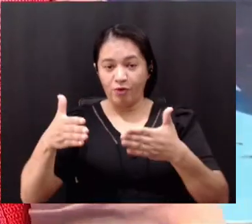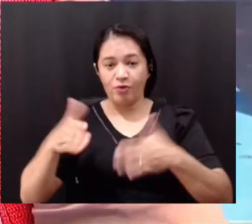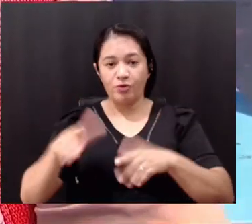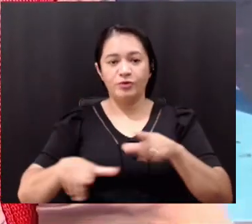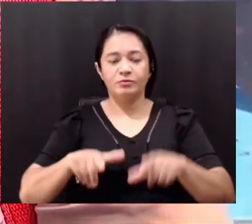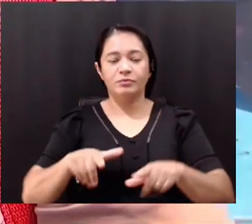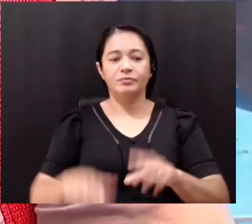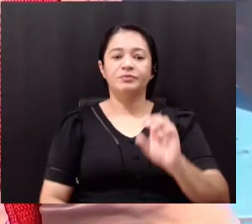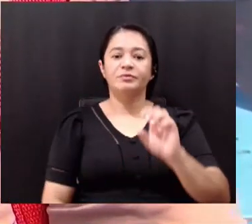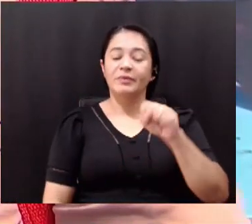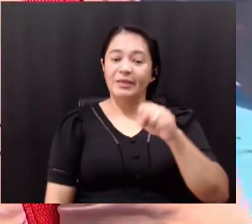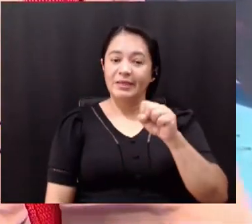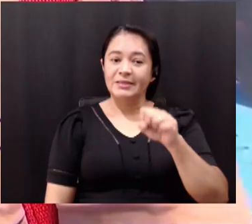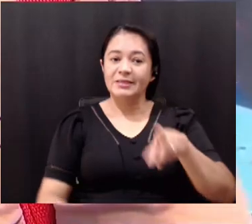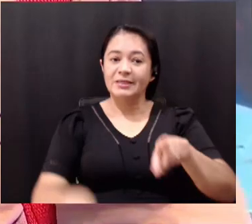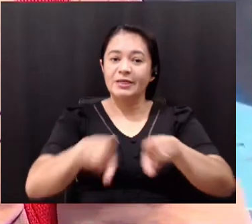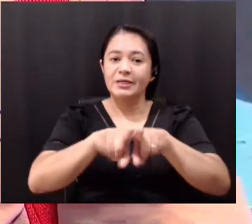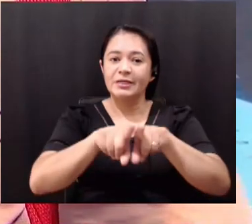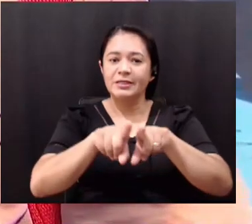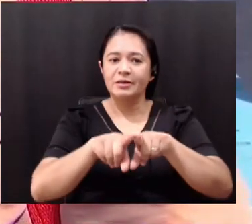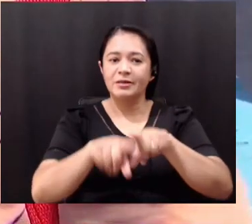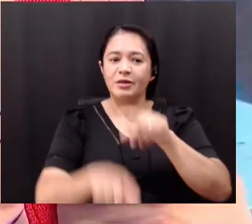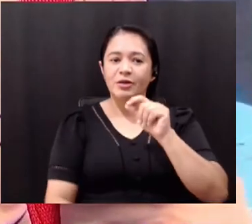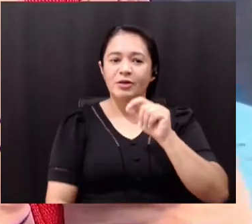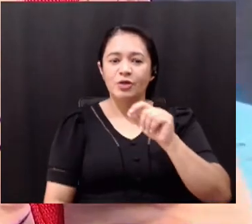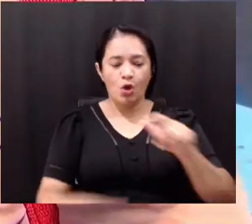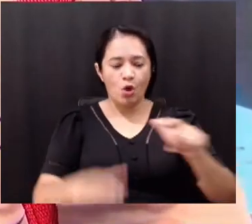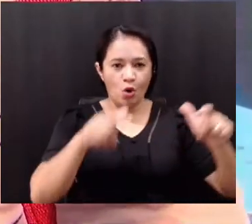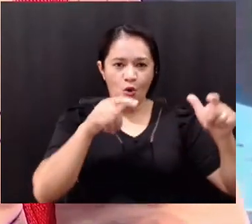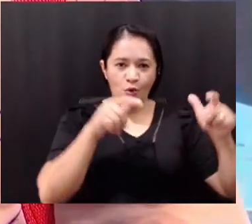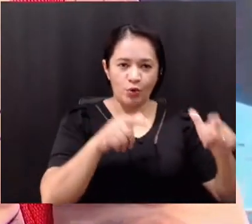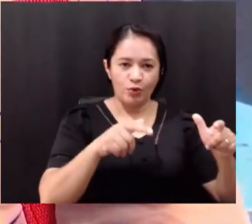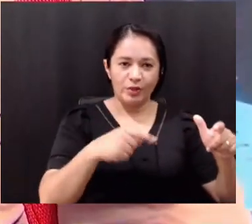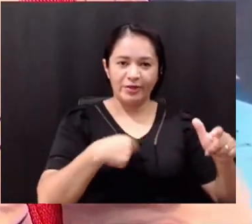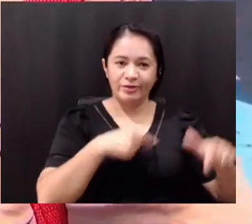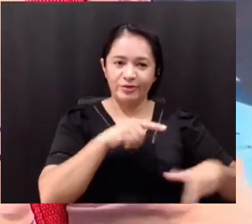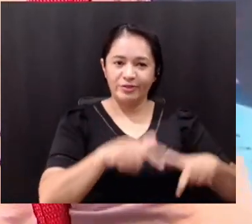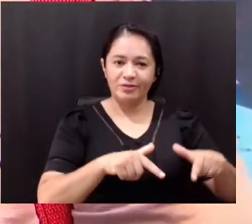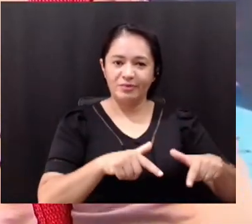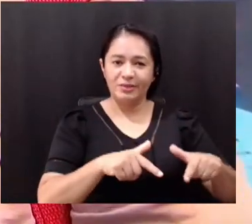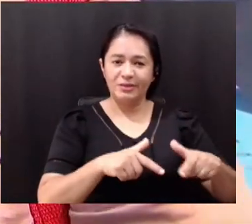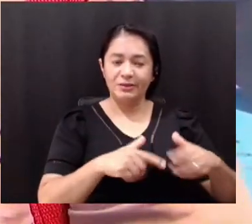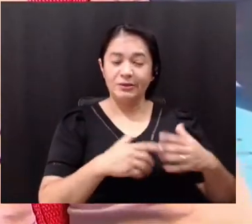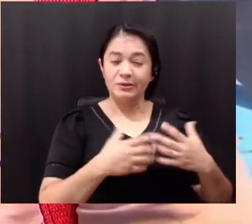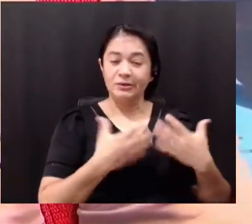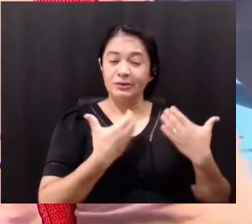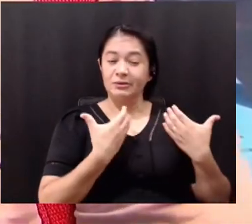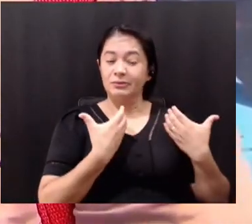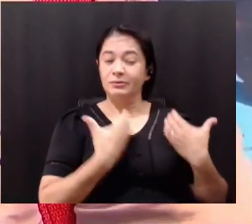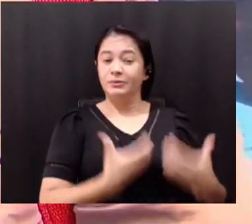também o ambiente onde eu trabalhava também me esgotou. E aí eu tive uma crise de ansiedade.